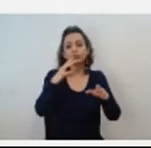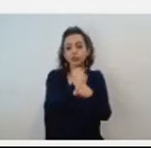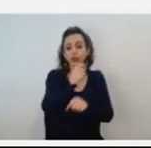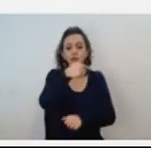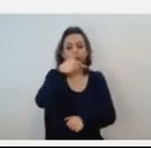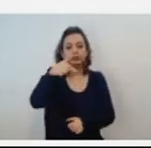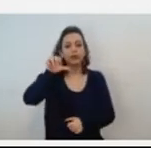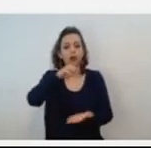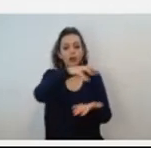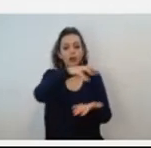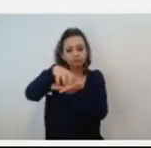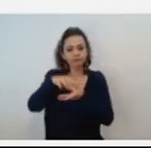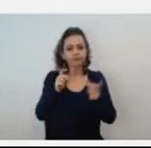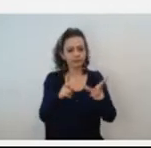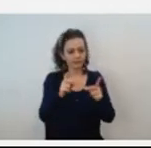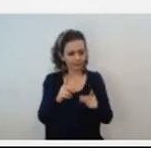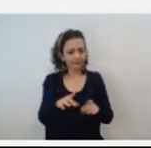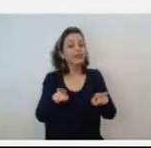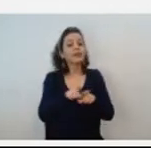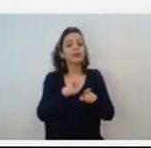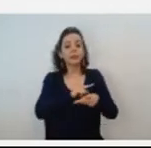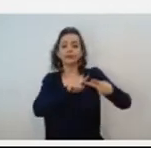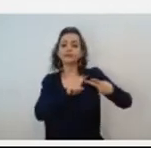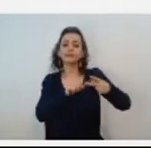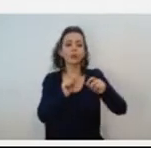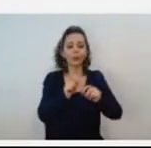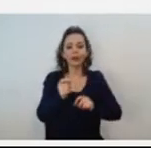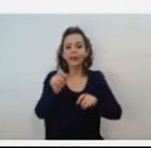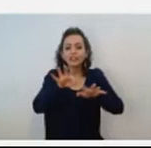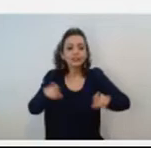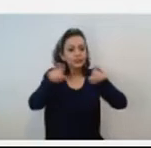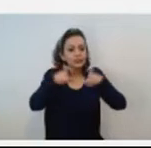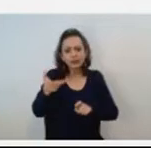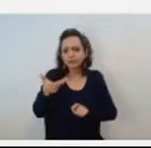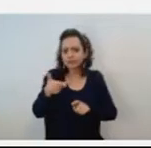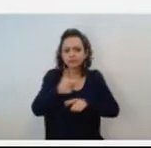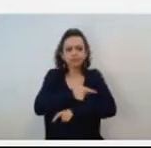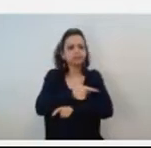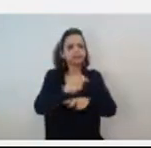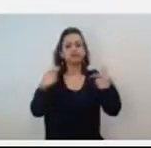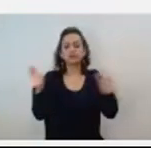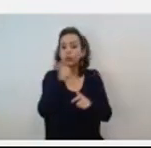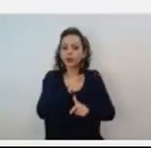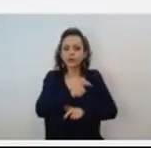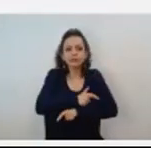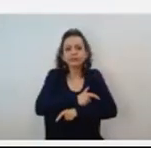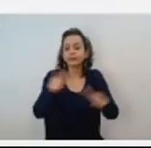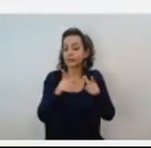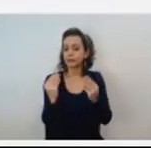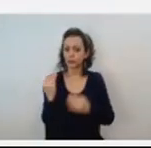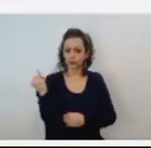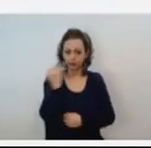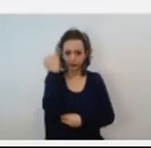2021 tão estabelecendo e consolidando obviamente avanços importantes e sobre aspectos de